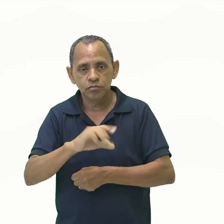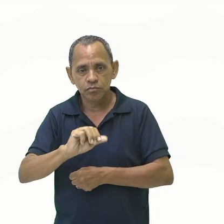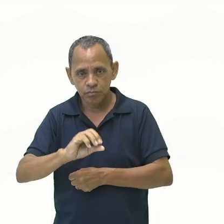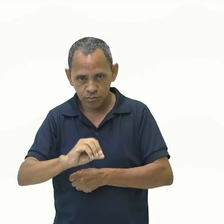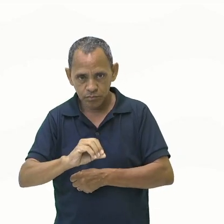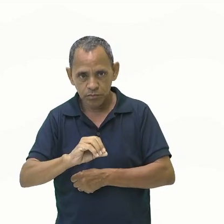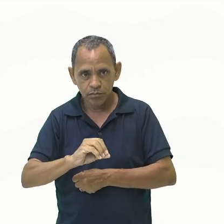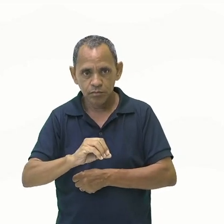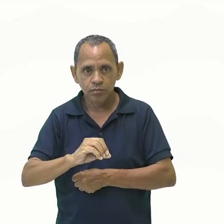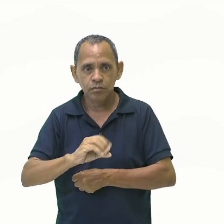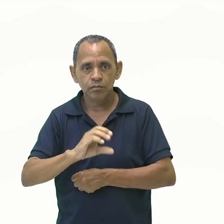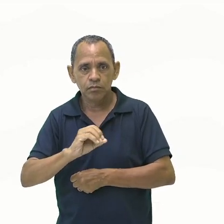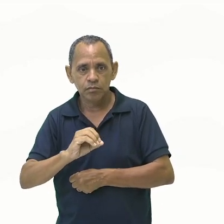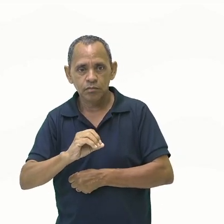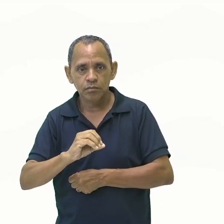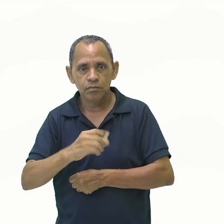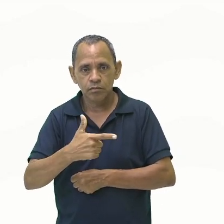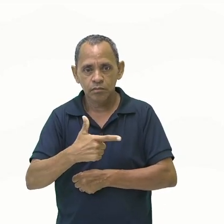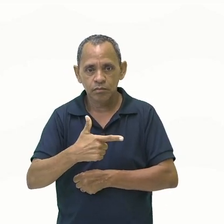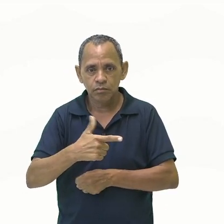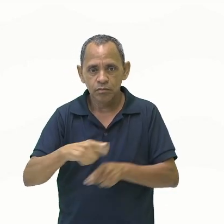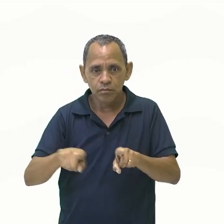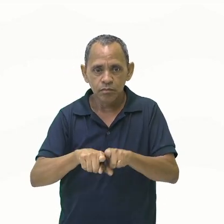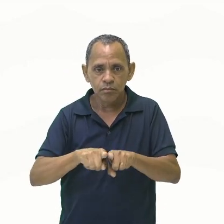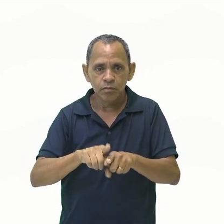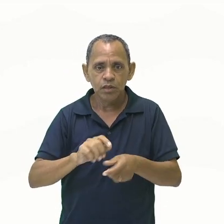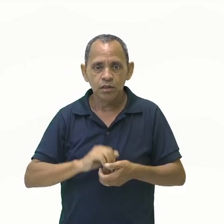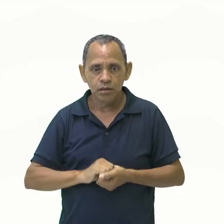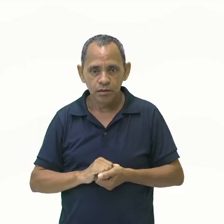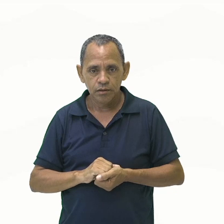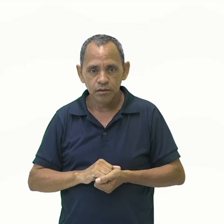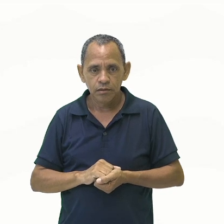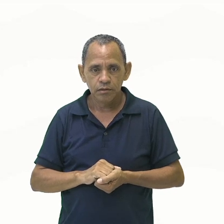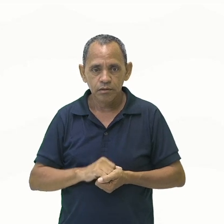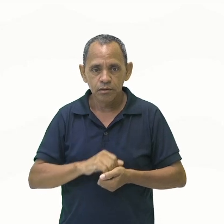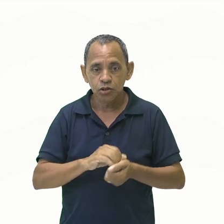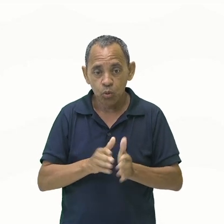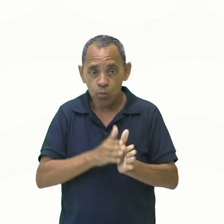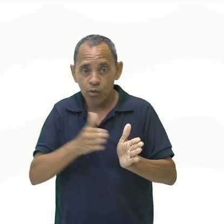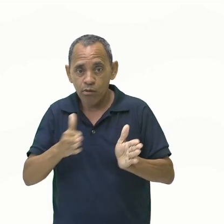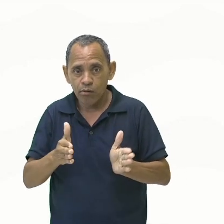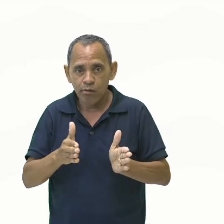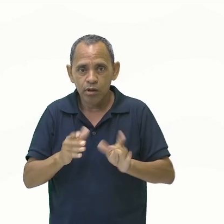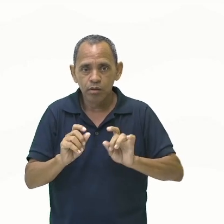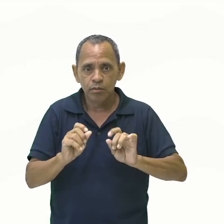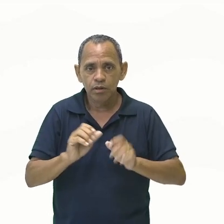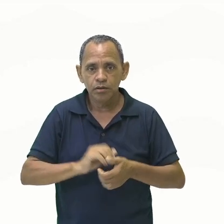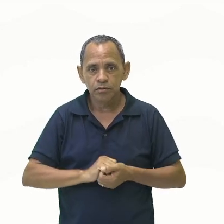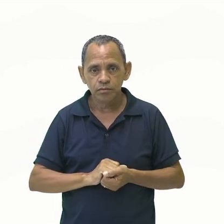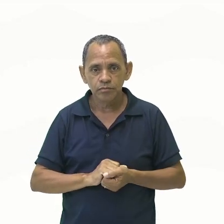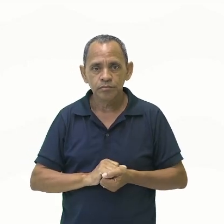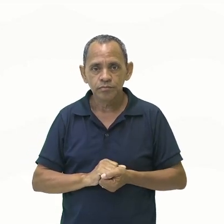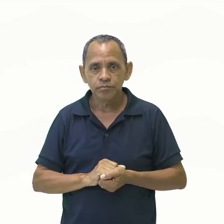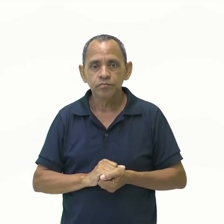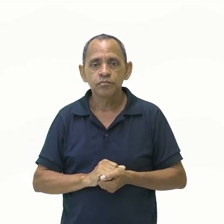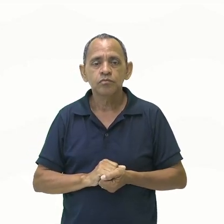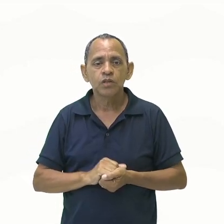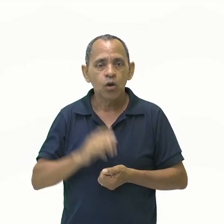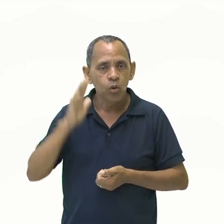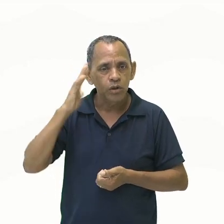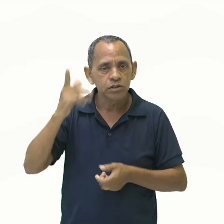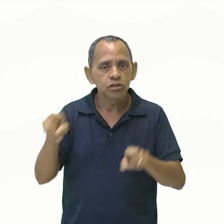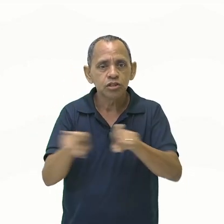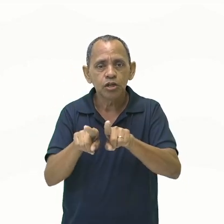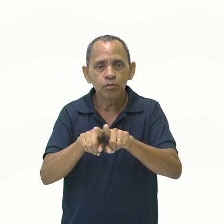que a gente tem ali uma conferência voltada para debater o desenvolvimento sustentável, certo? Foi organizada também pela